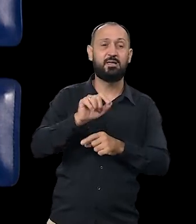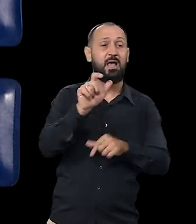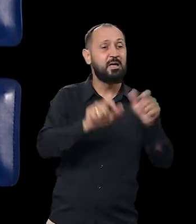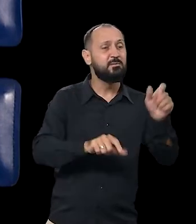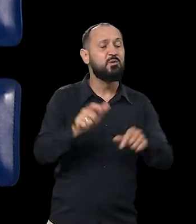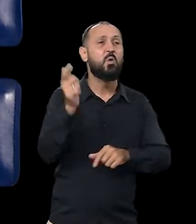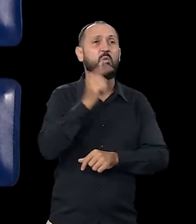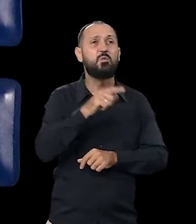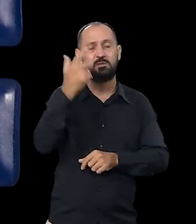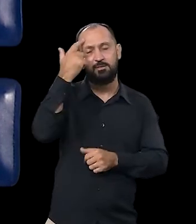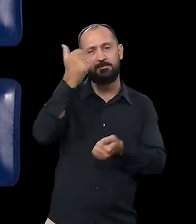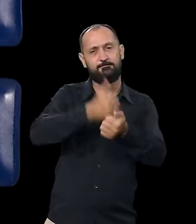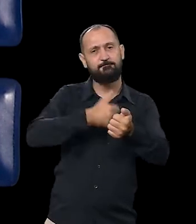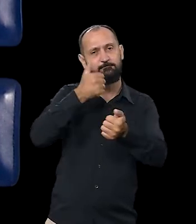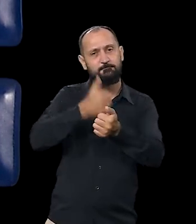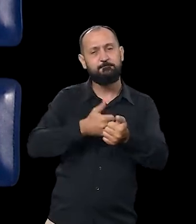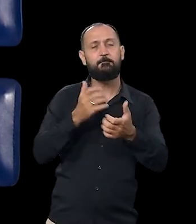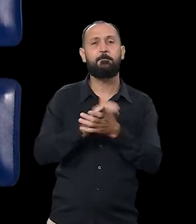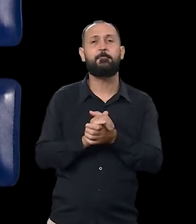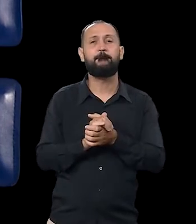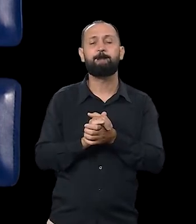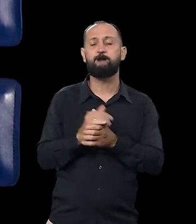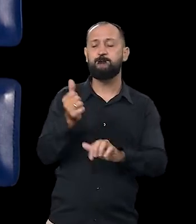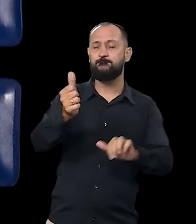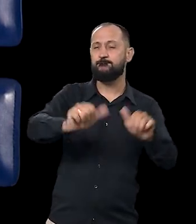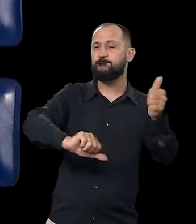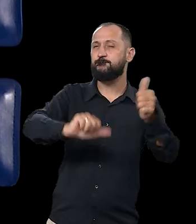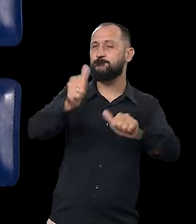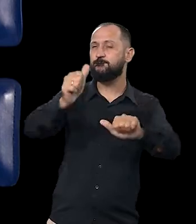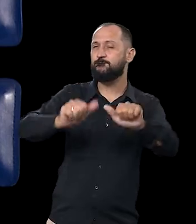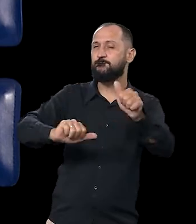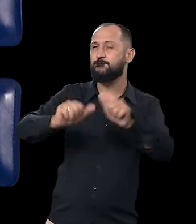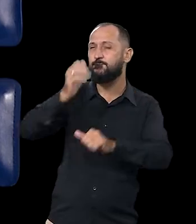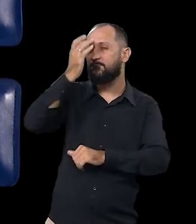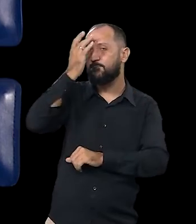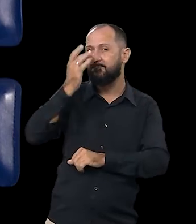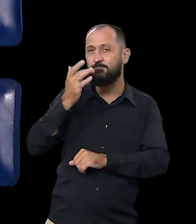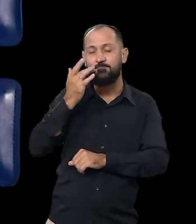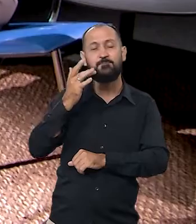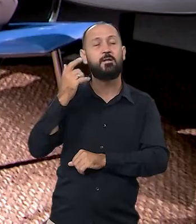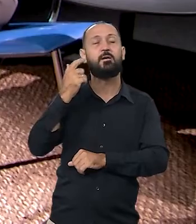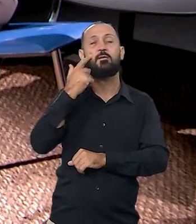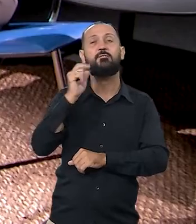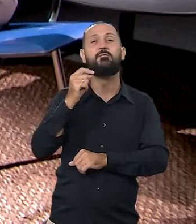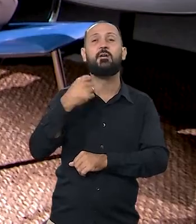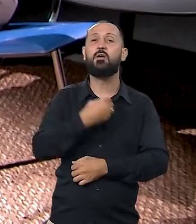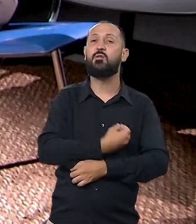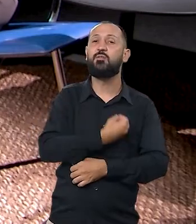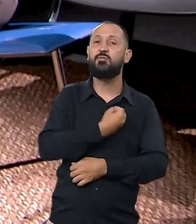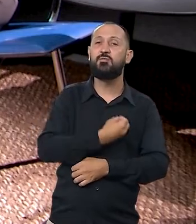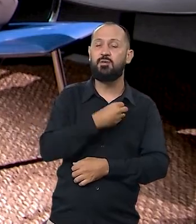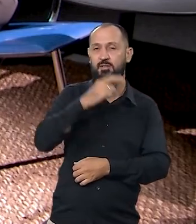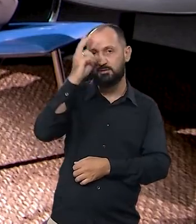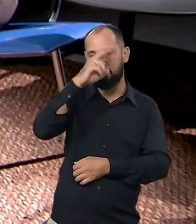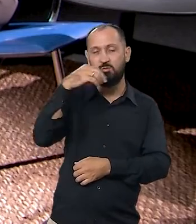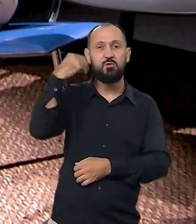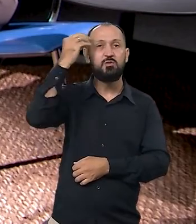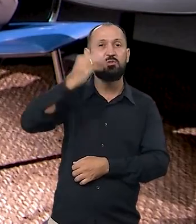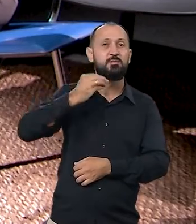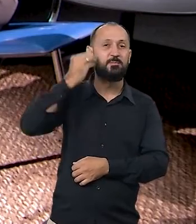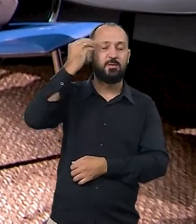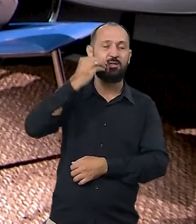estado, que as pessoas possam fazer reflexão, não é? Analisar o perfil do candidato, verificar a sua história de vida, qual a